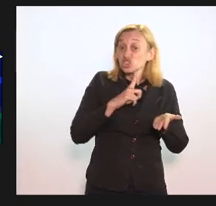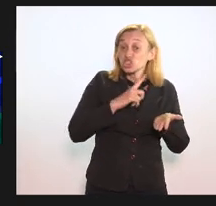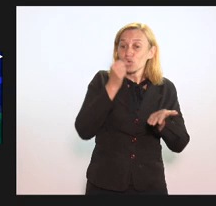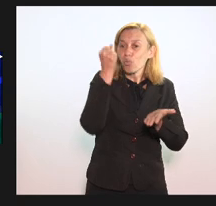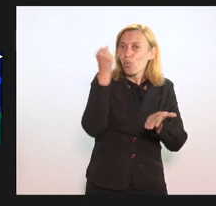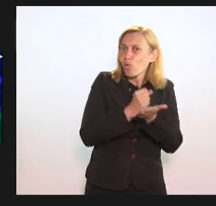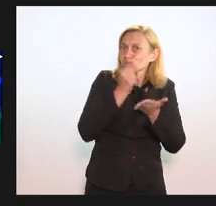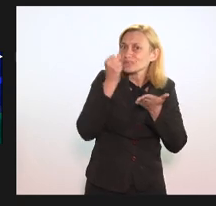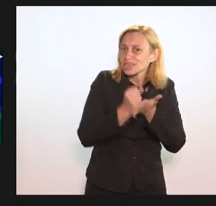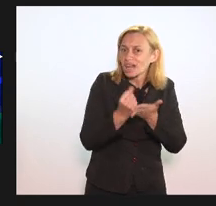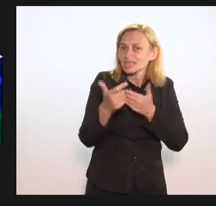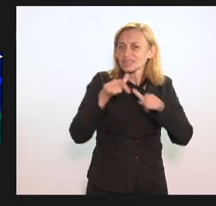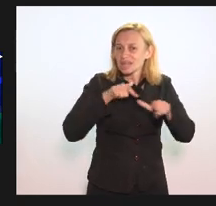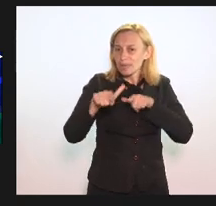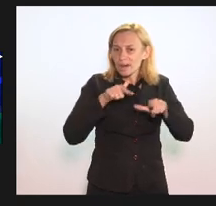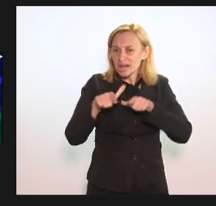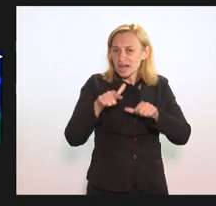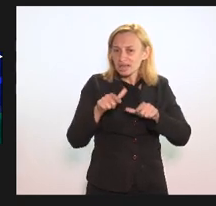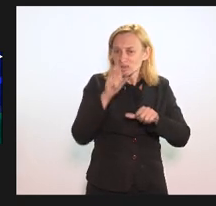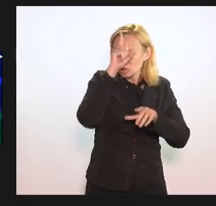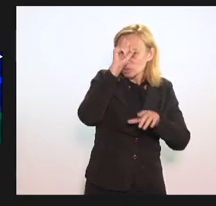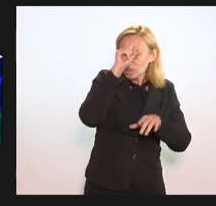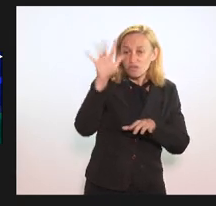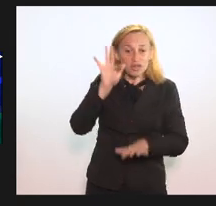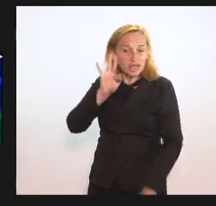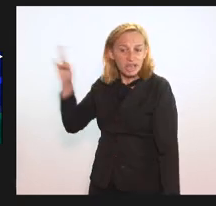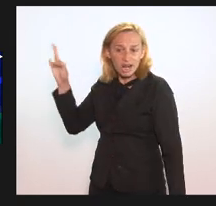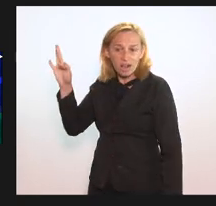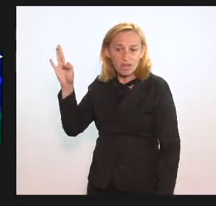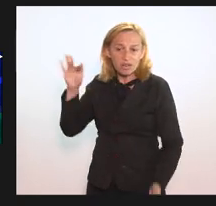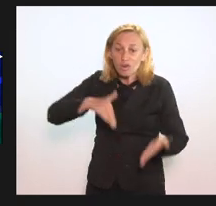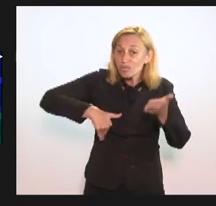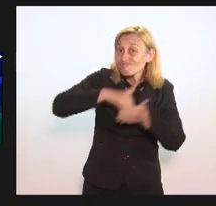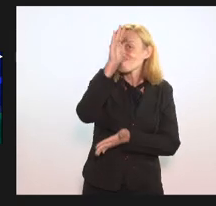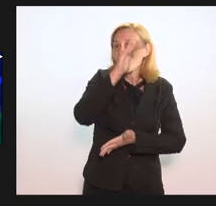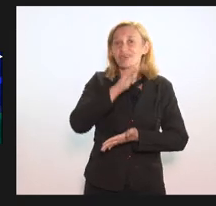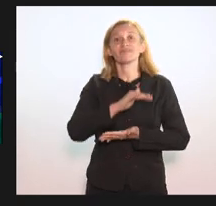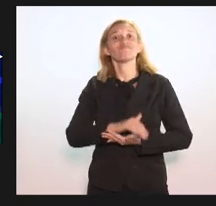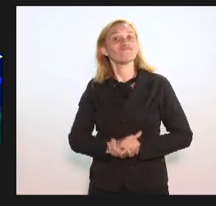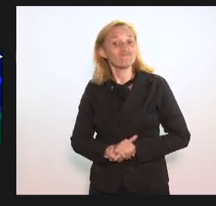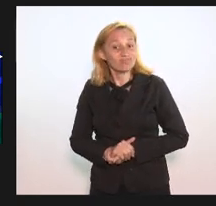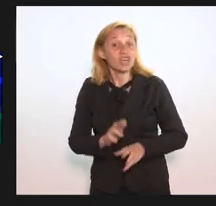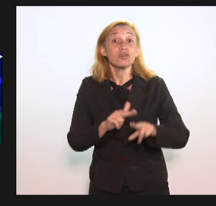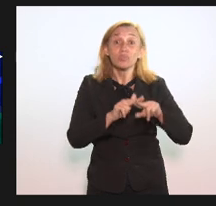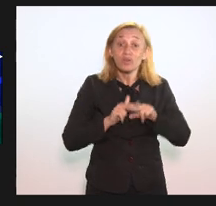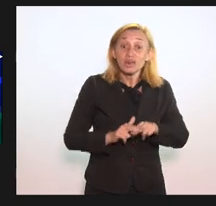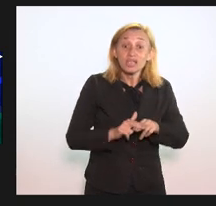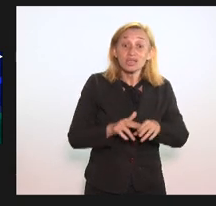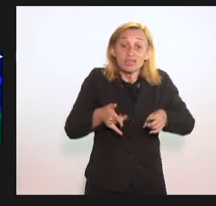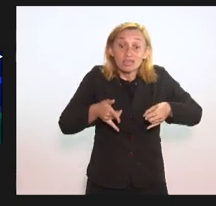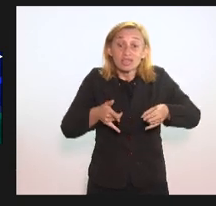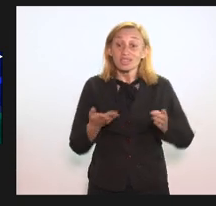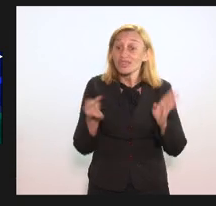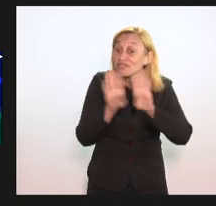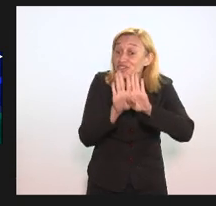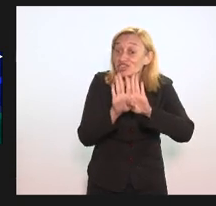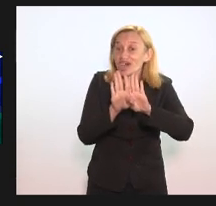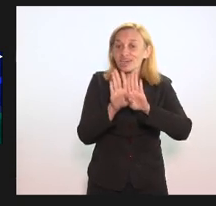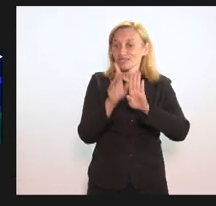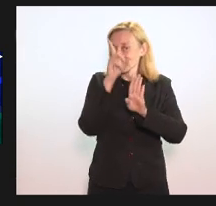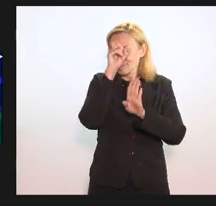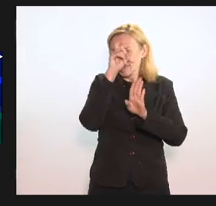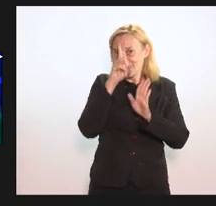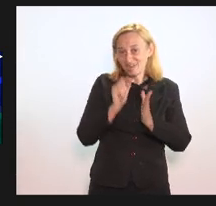contrato e trabalhava nos hospitais federais foram botados na rua por isso que os leitos estão fechados